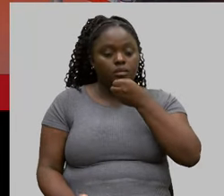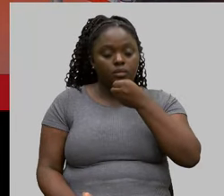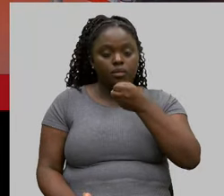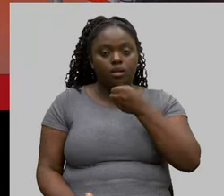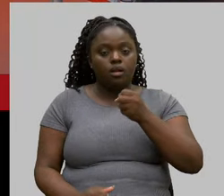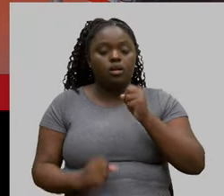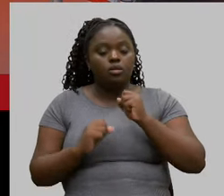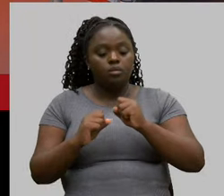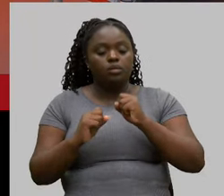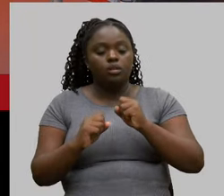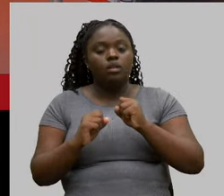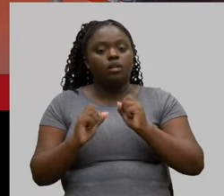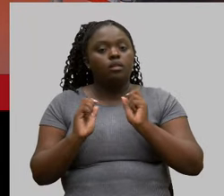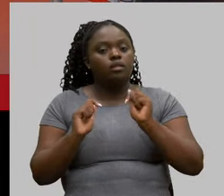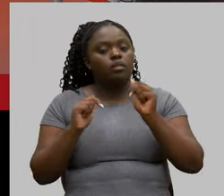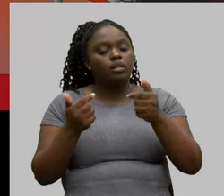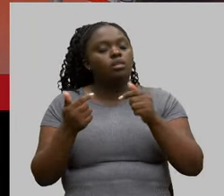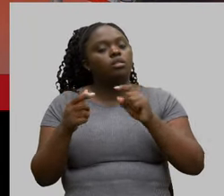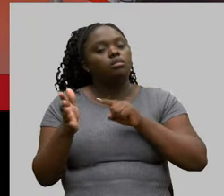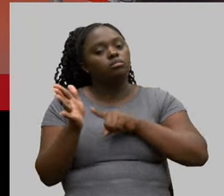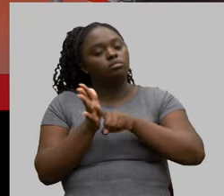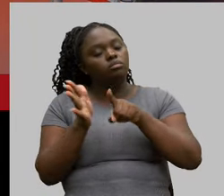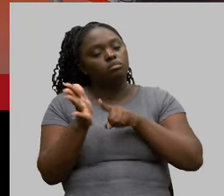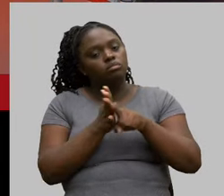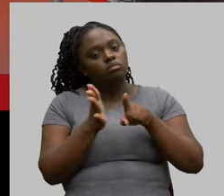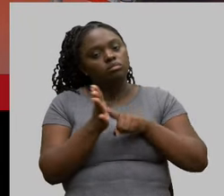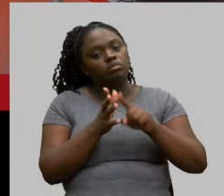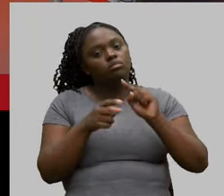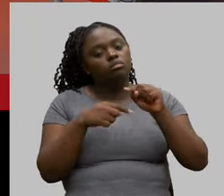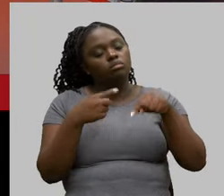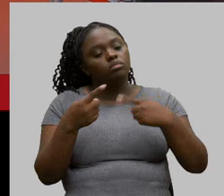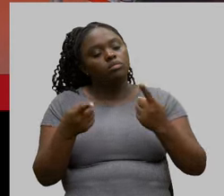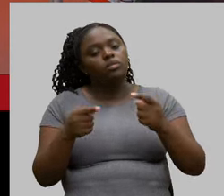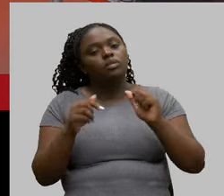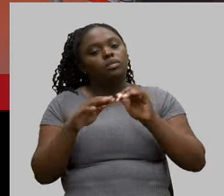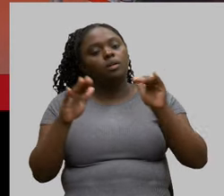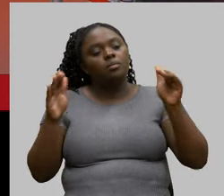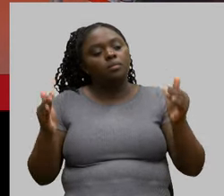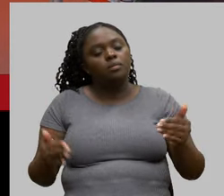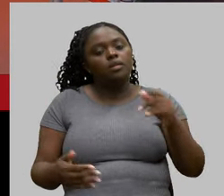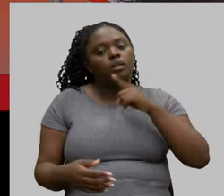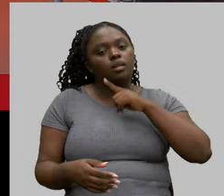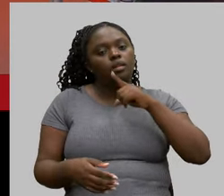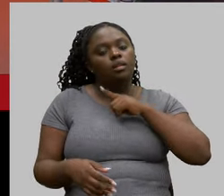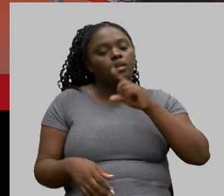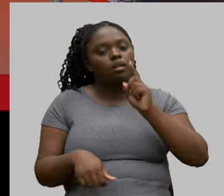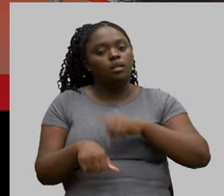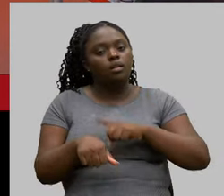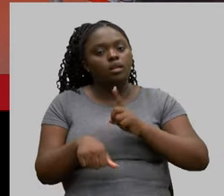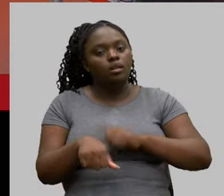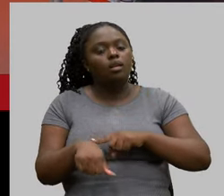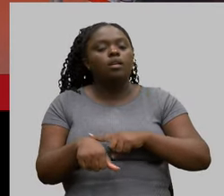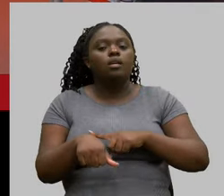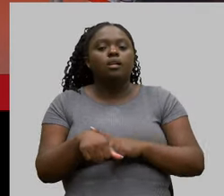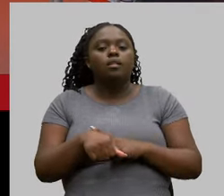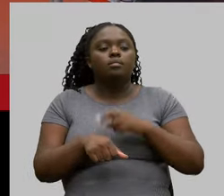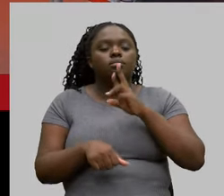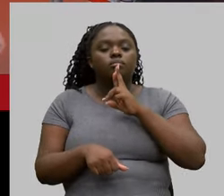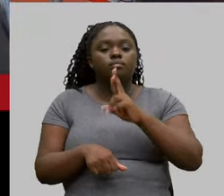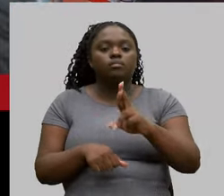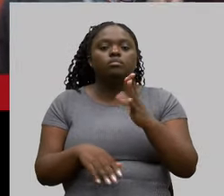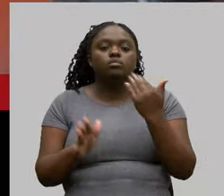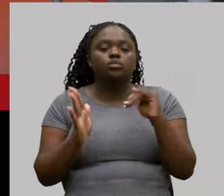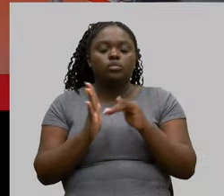poderão fazer Os questionamentos e depois a mesa terá o tempo suficiente para responder a todos os questionamentos